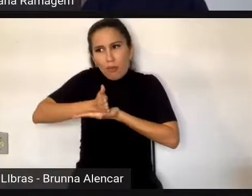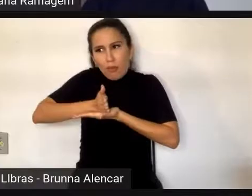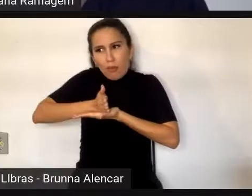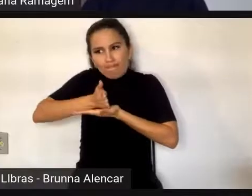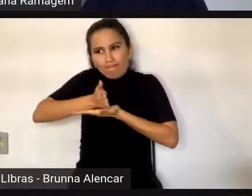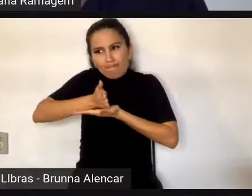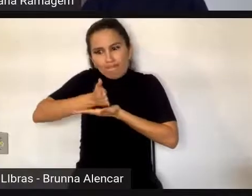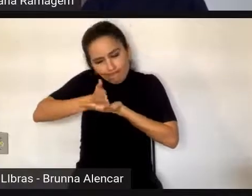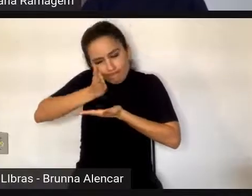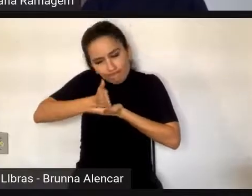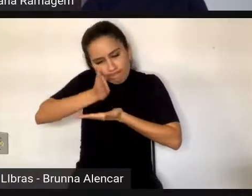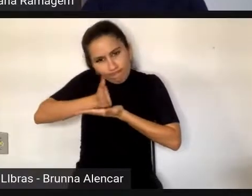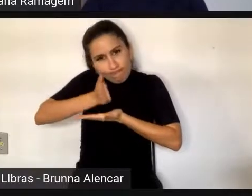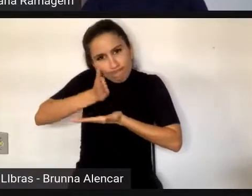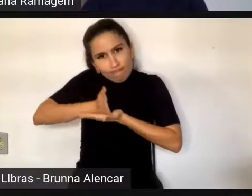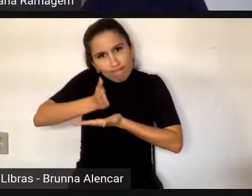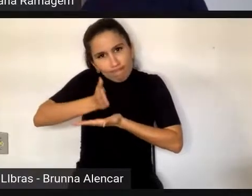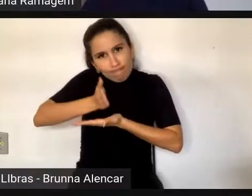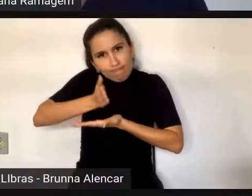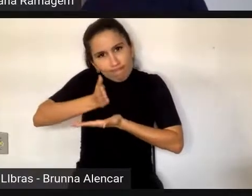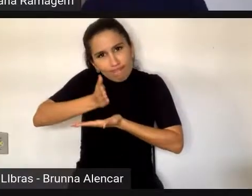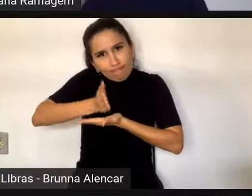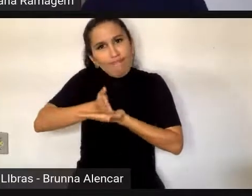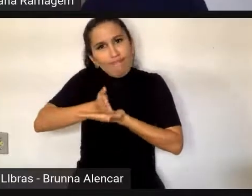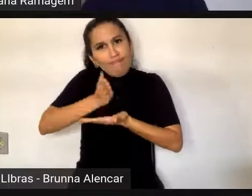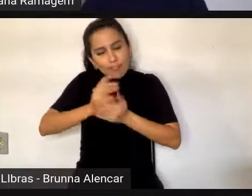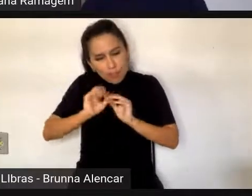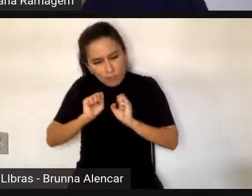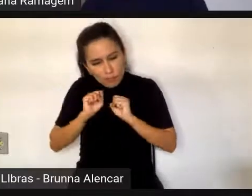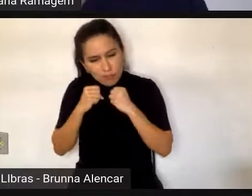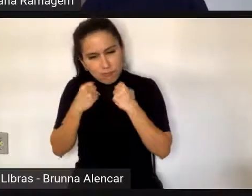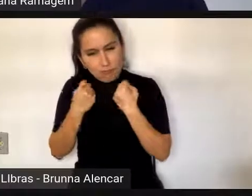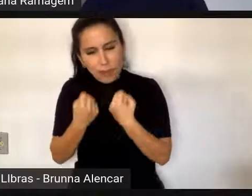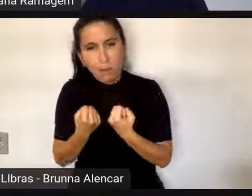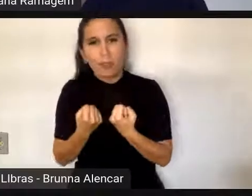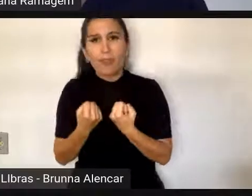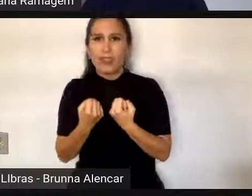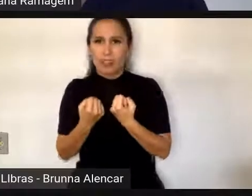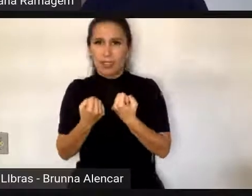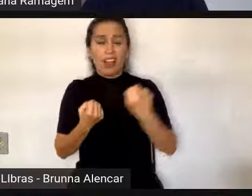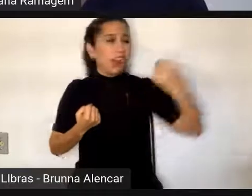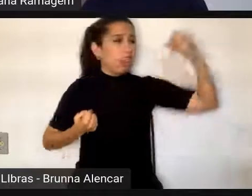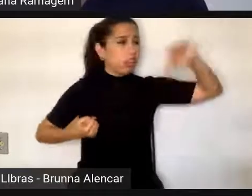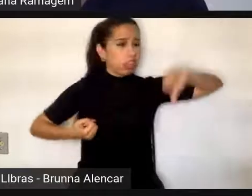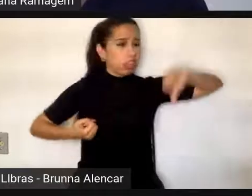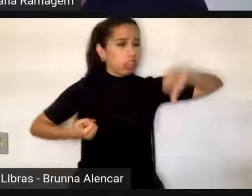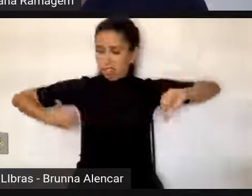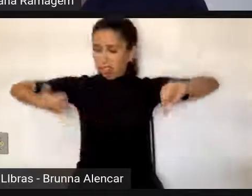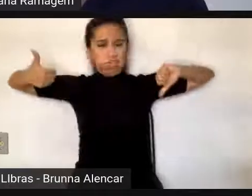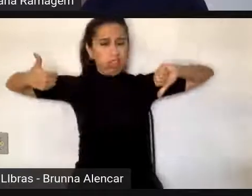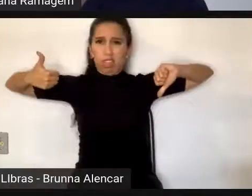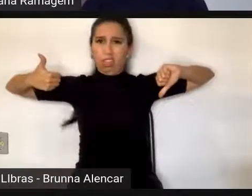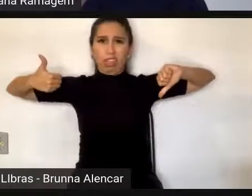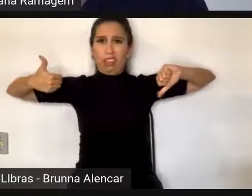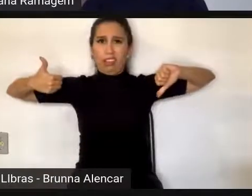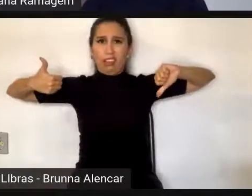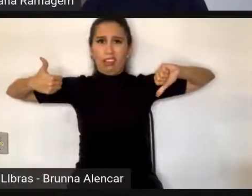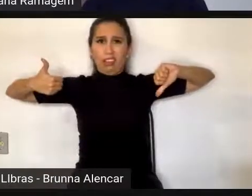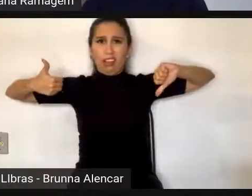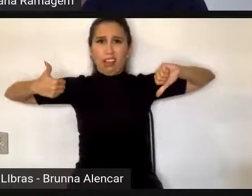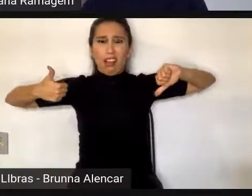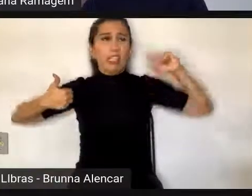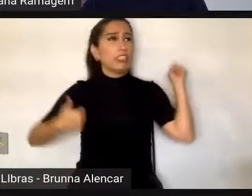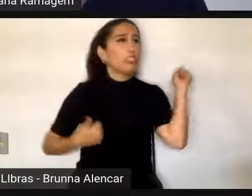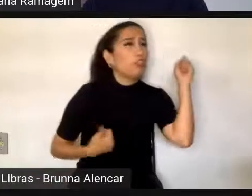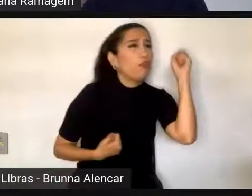ganhos também, né? Então, assim, talvez se tá tudo muito ruim, tá tudo muito desorganizado, muito difícil, em vez da gente perseguir